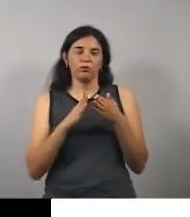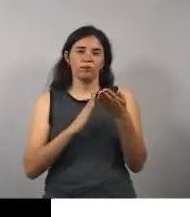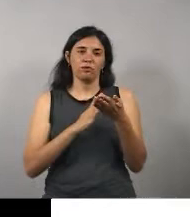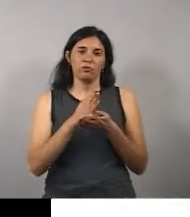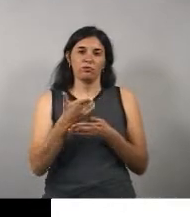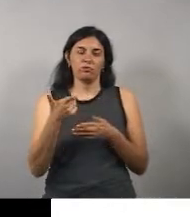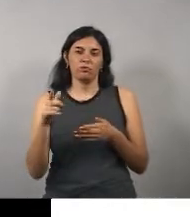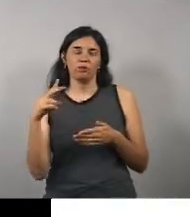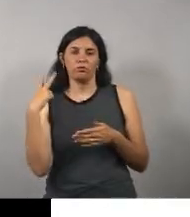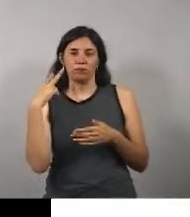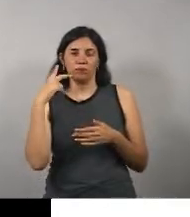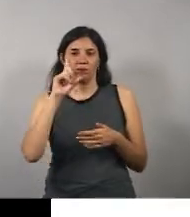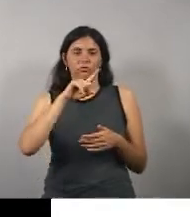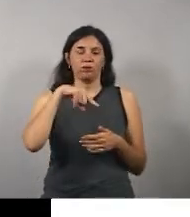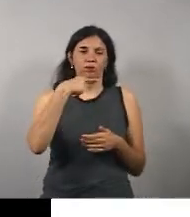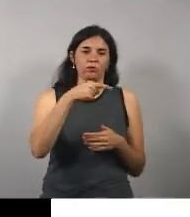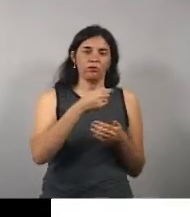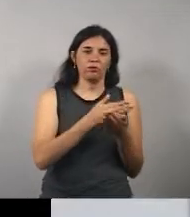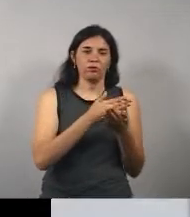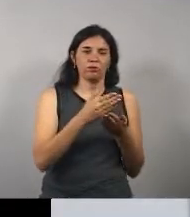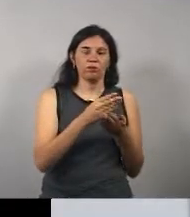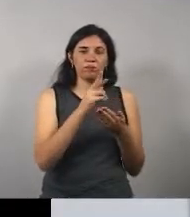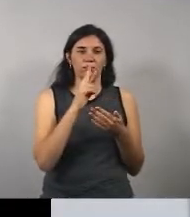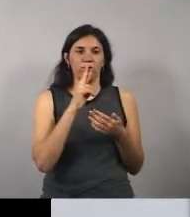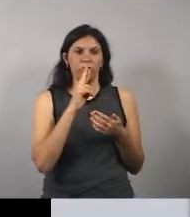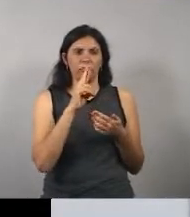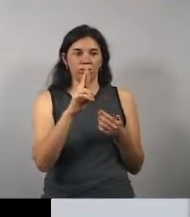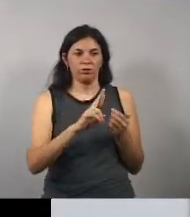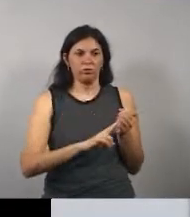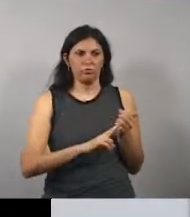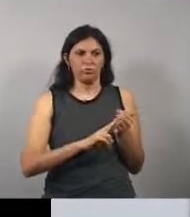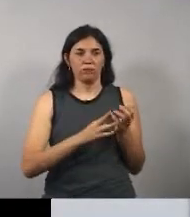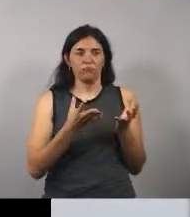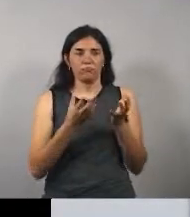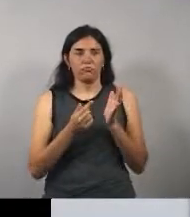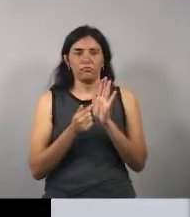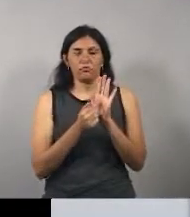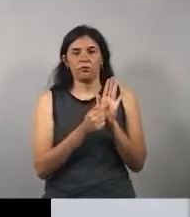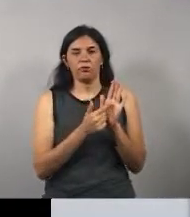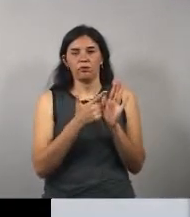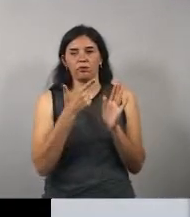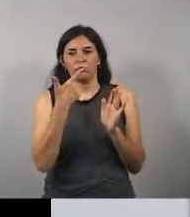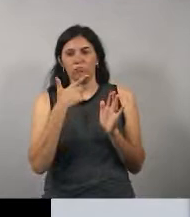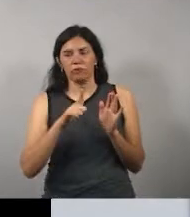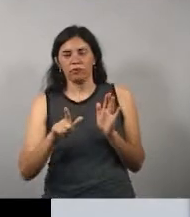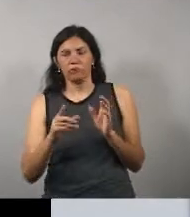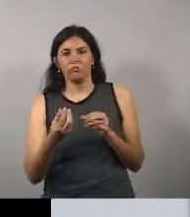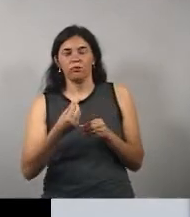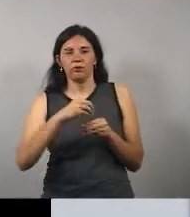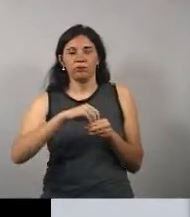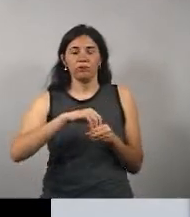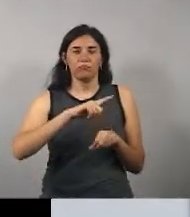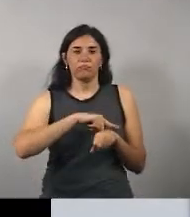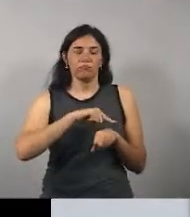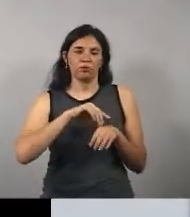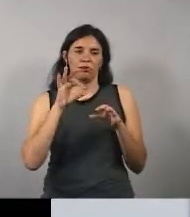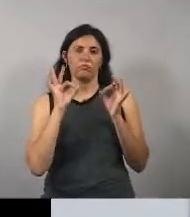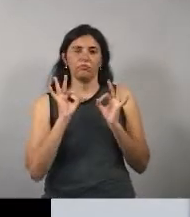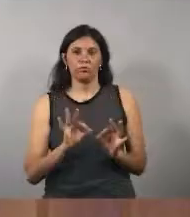demais pares, para depois, a partir da resposta, que eu quero aqui reprisar mais uma vez, seja feita dentro do prazo,